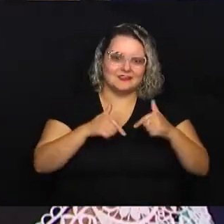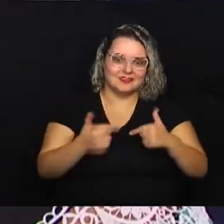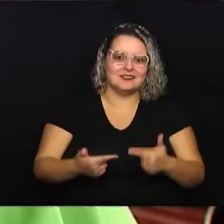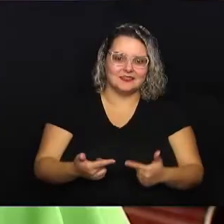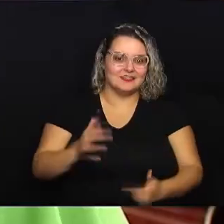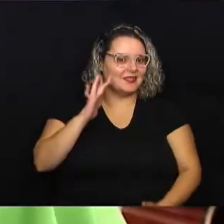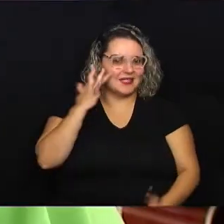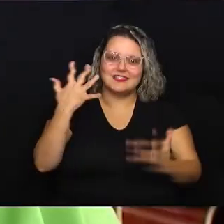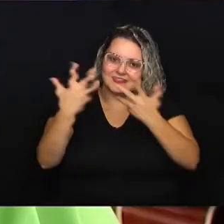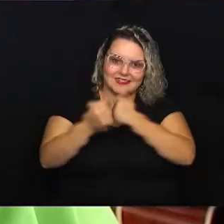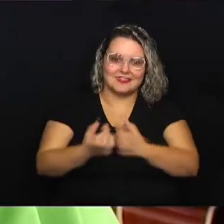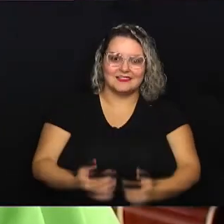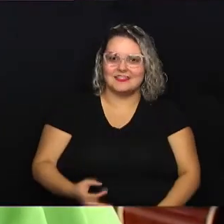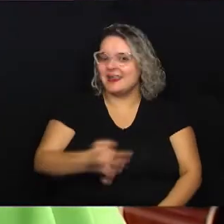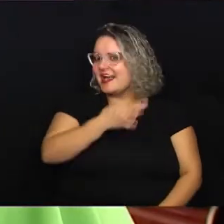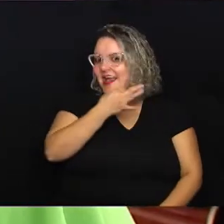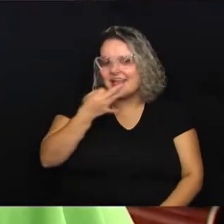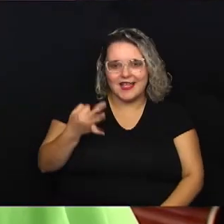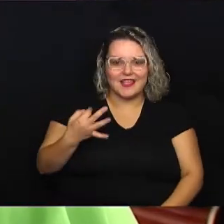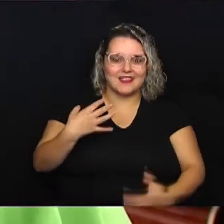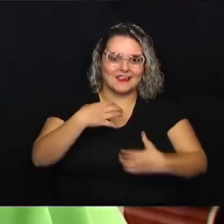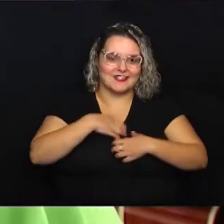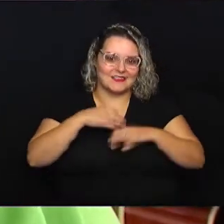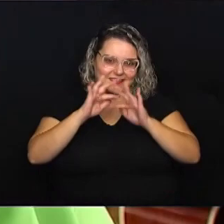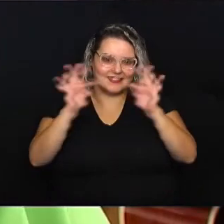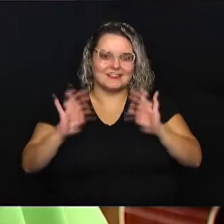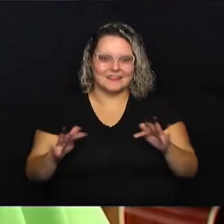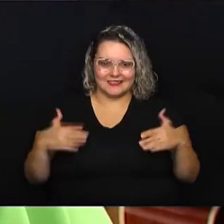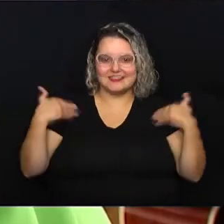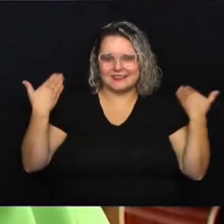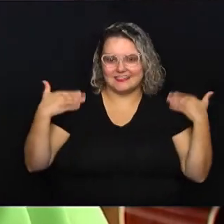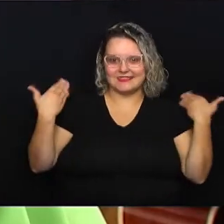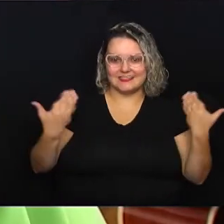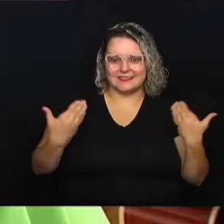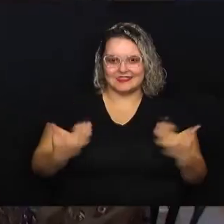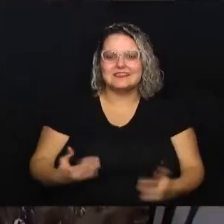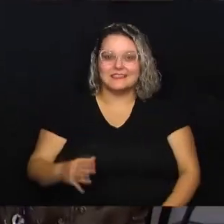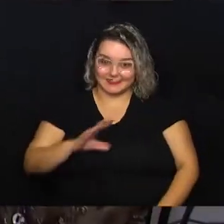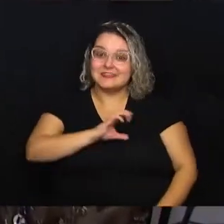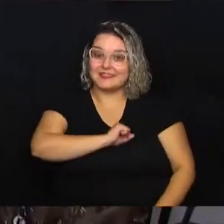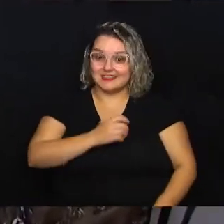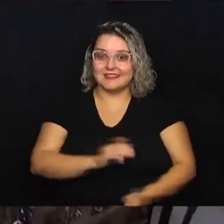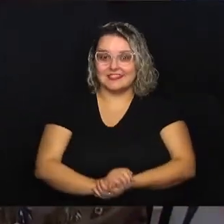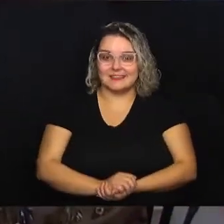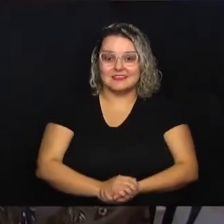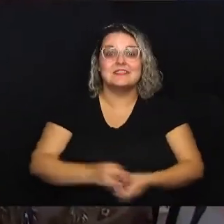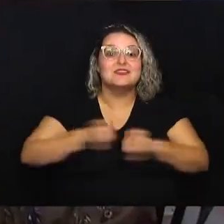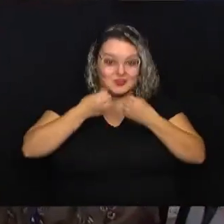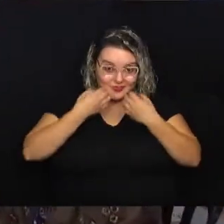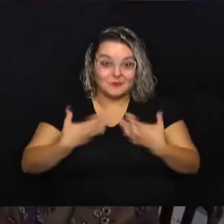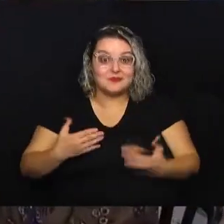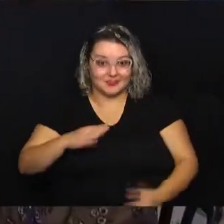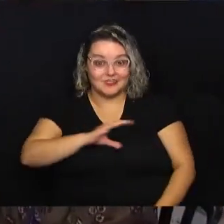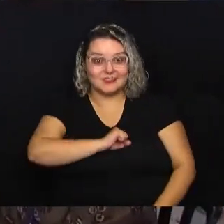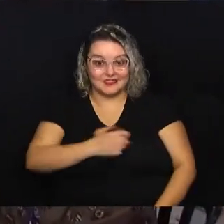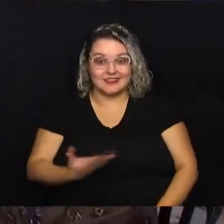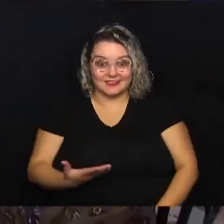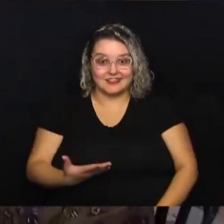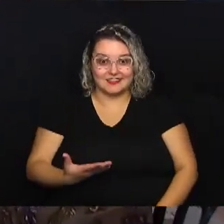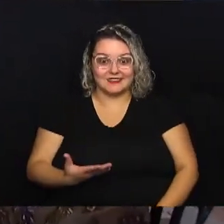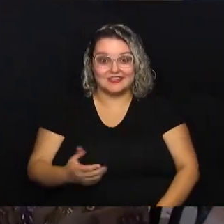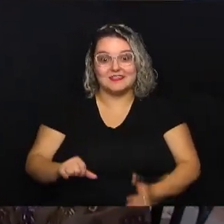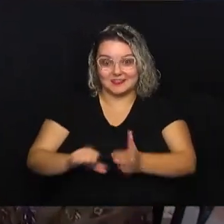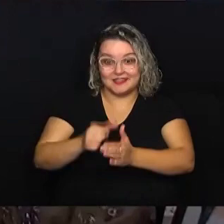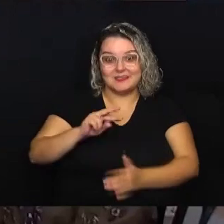Acho lindo. Acho ótimo, me sentindo feliz, alegre. Gostei. Achei muito bom, gostei. Uma primeira